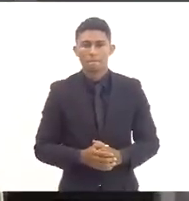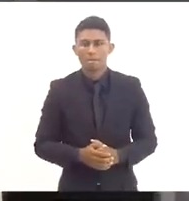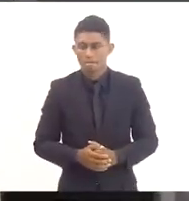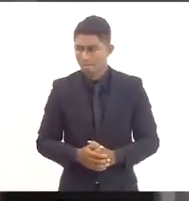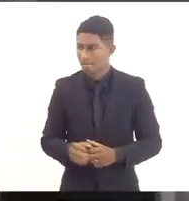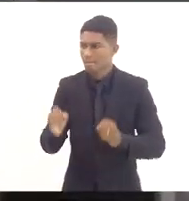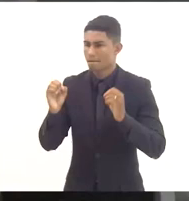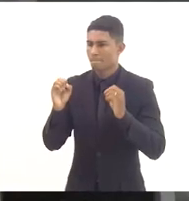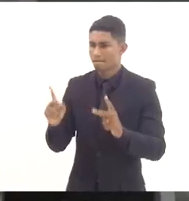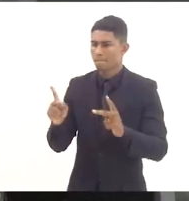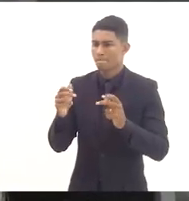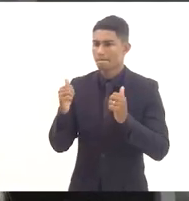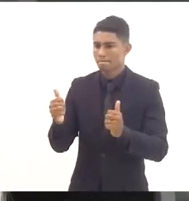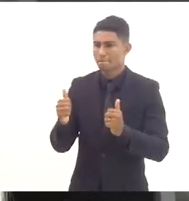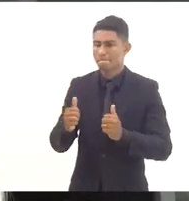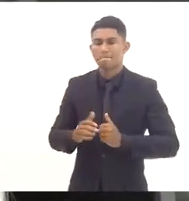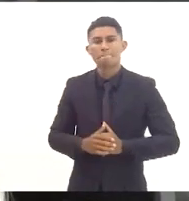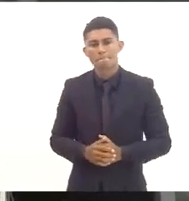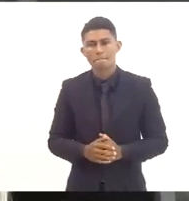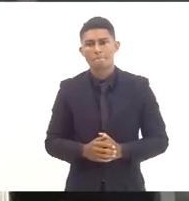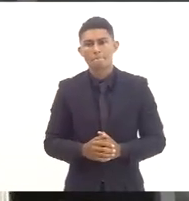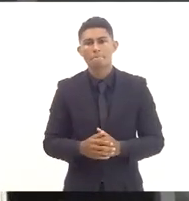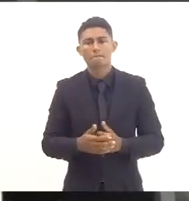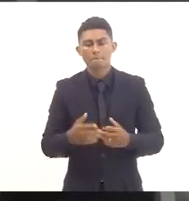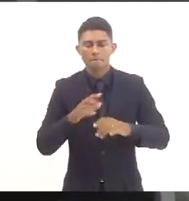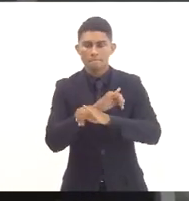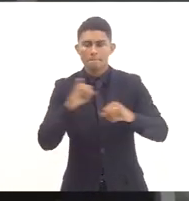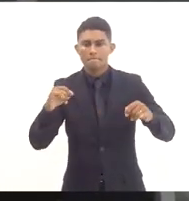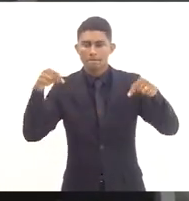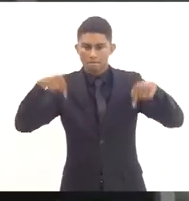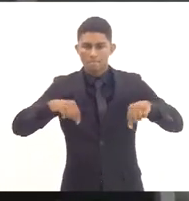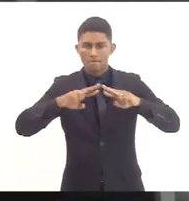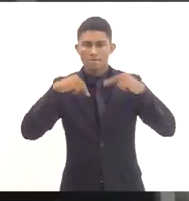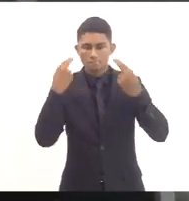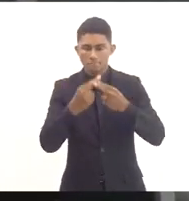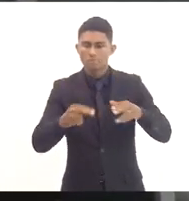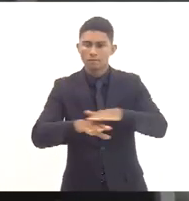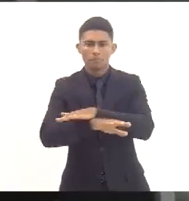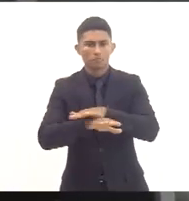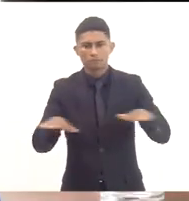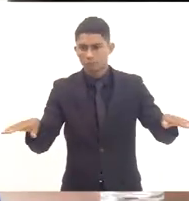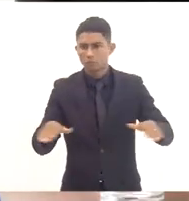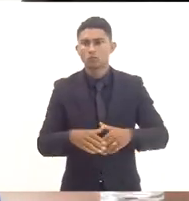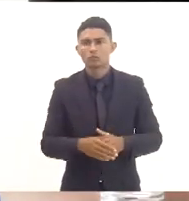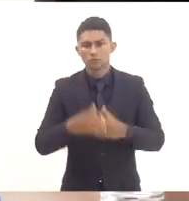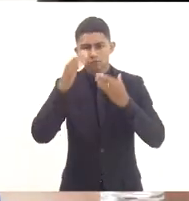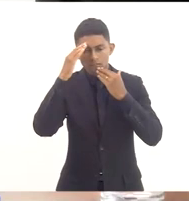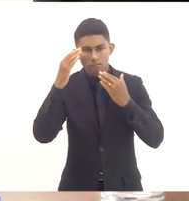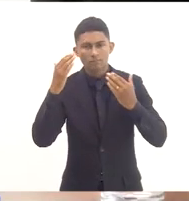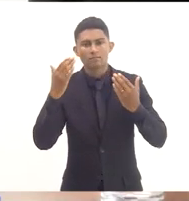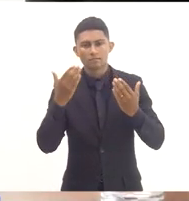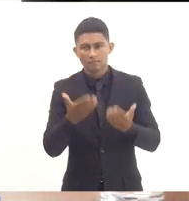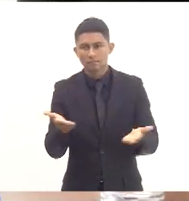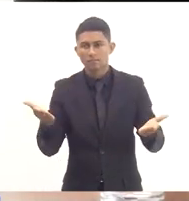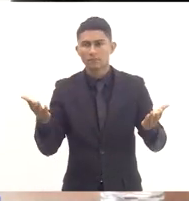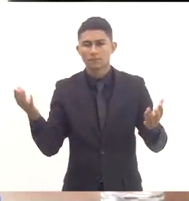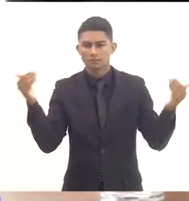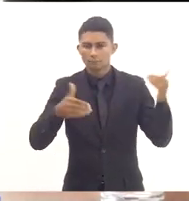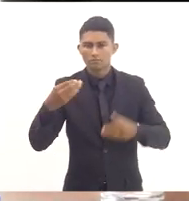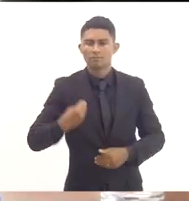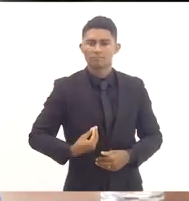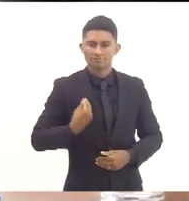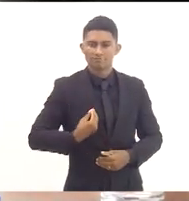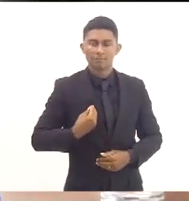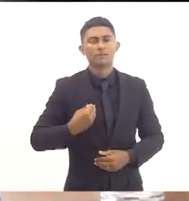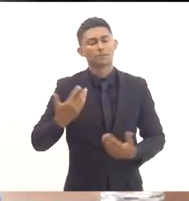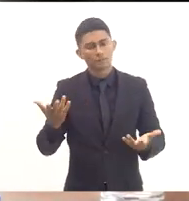o Ok obrigado então é declaro encerrada essa audiência pública e obrigada da presença de todos